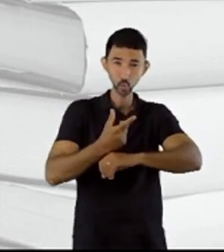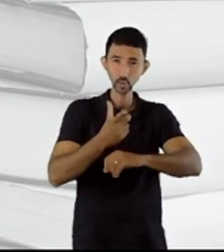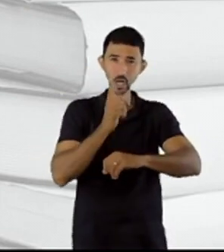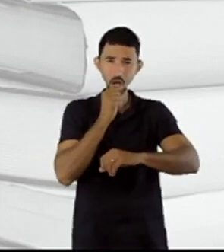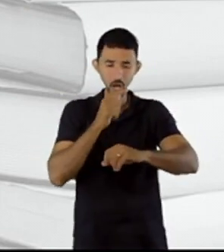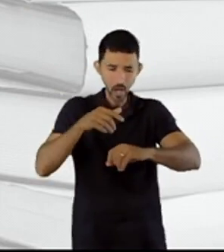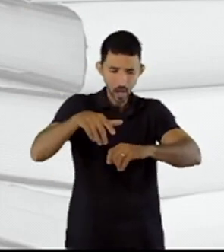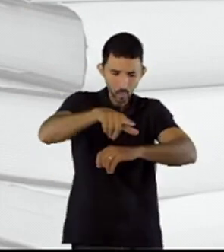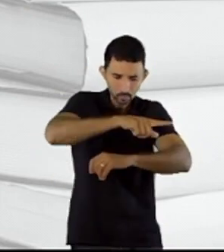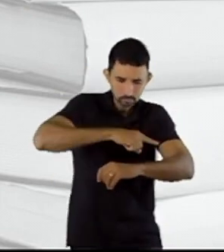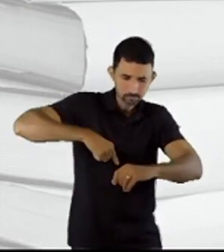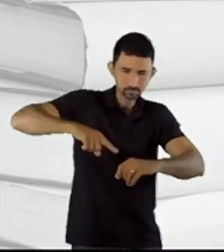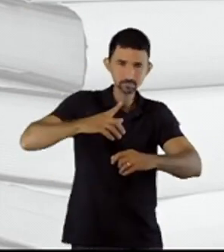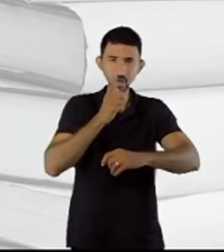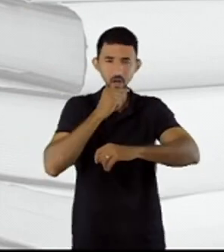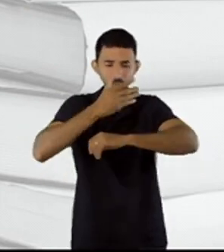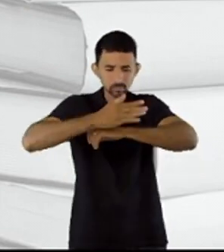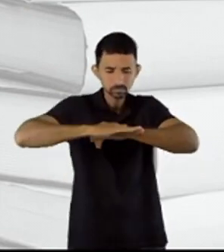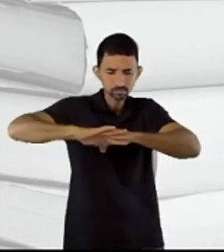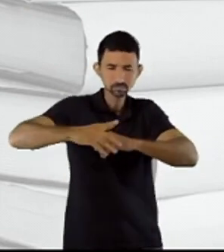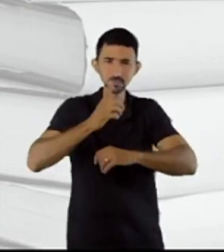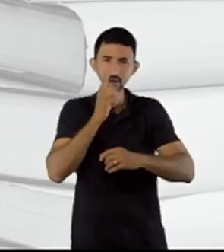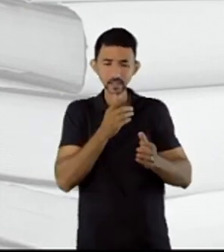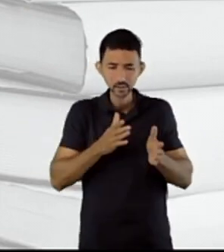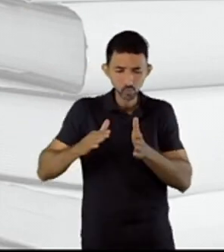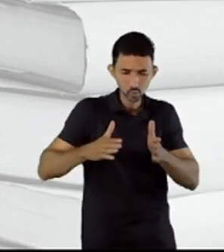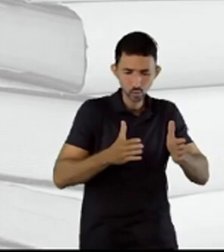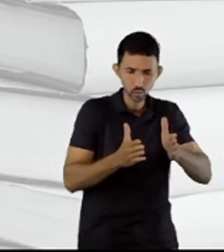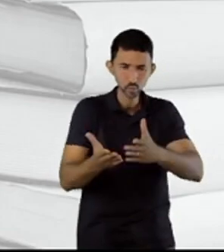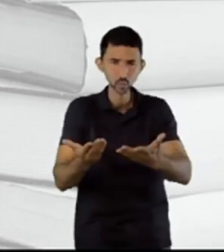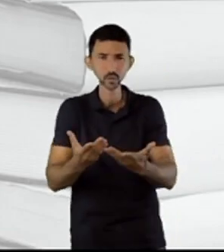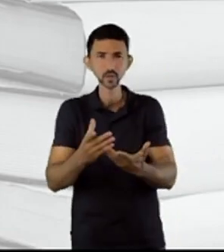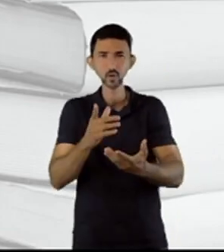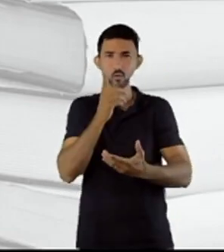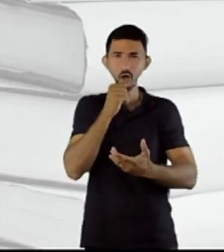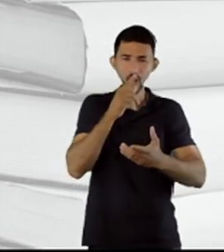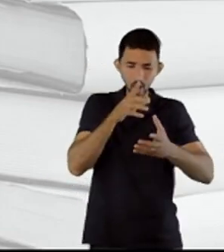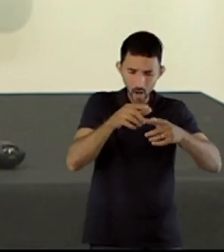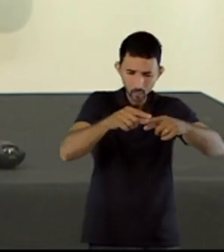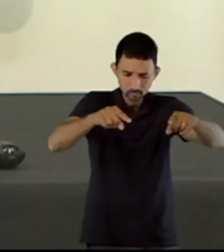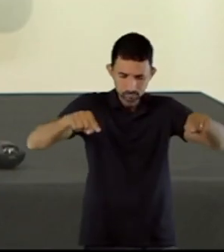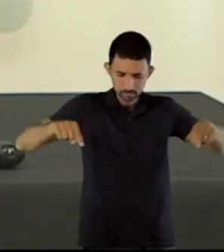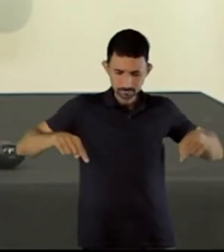lagos, oceanos, rios, lagoas,